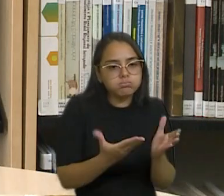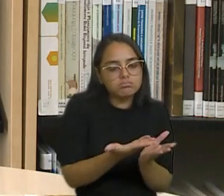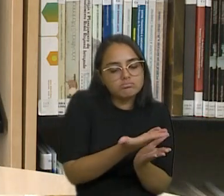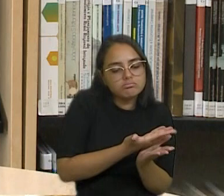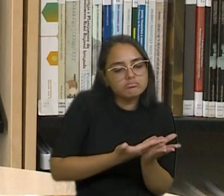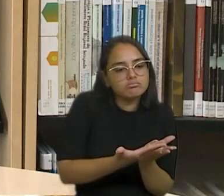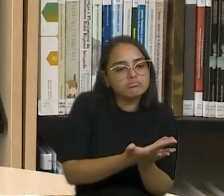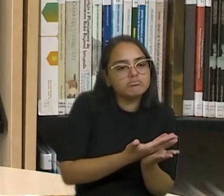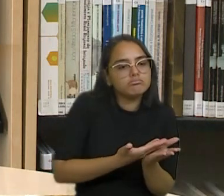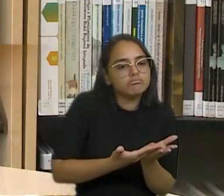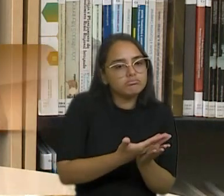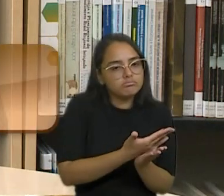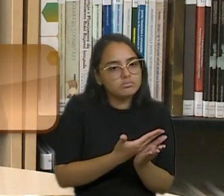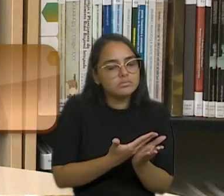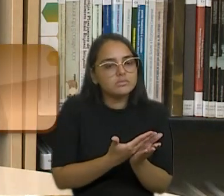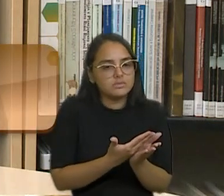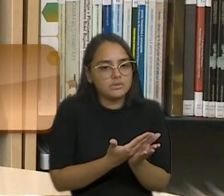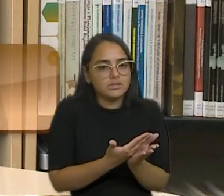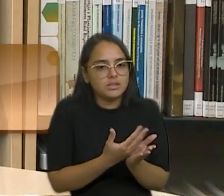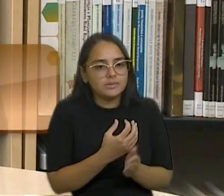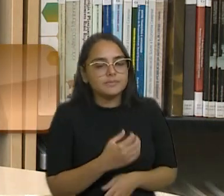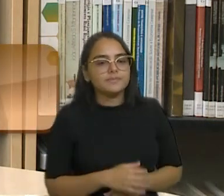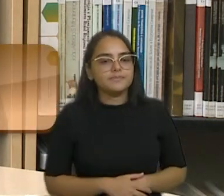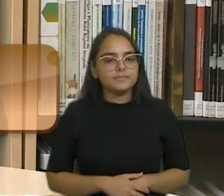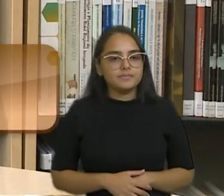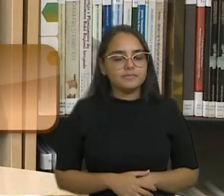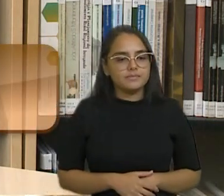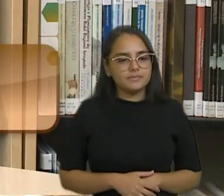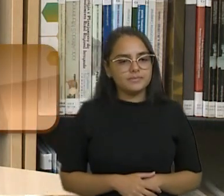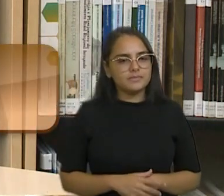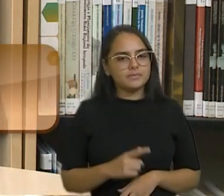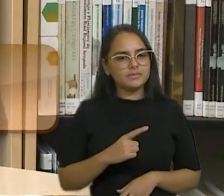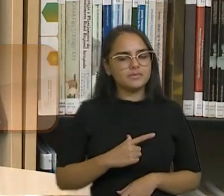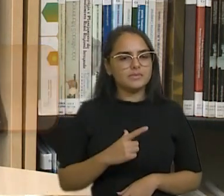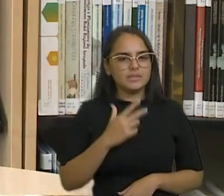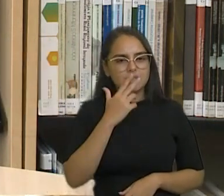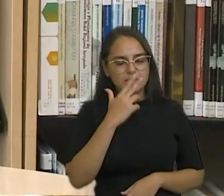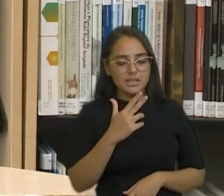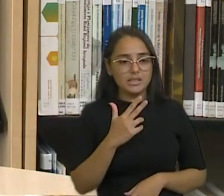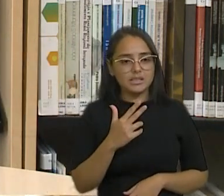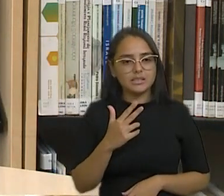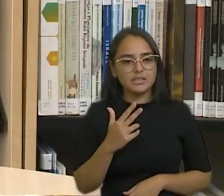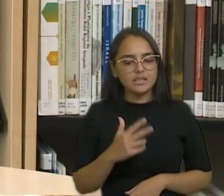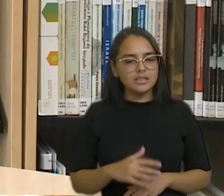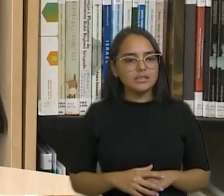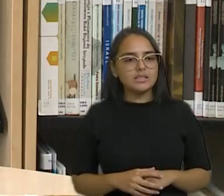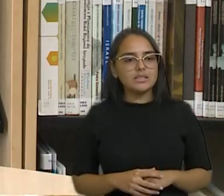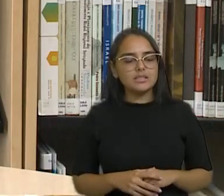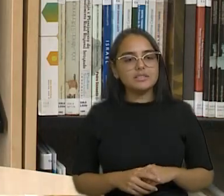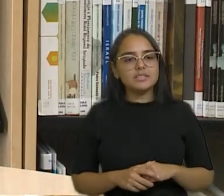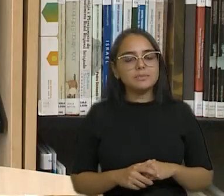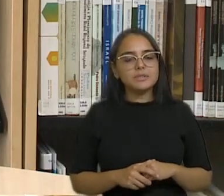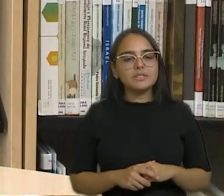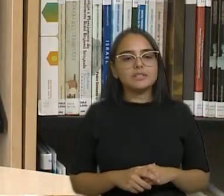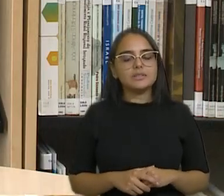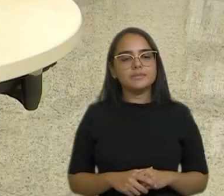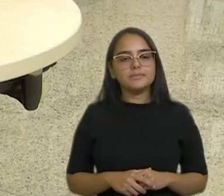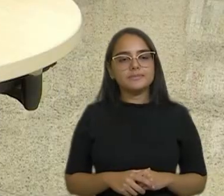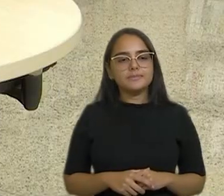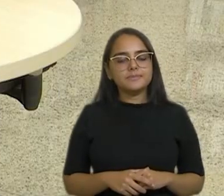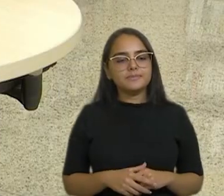vamos dizer assim, um volume maior que o beiju, né? Tem um sabor parecido, mas tem essa textura